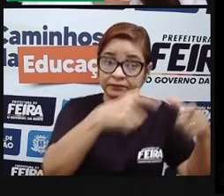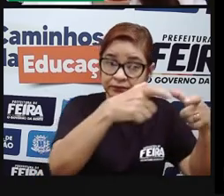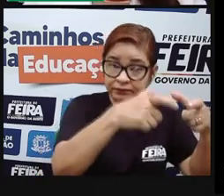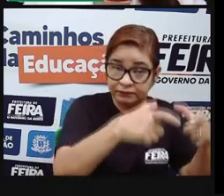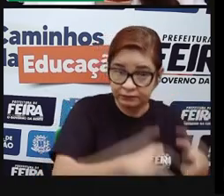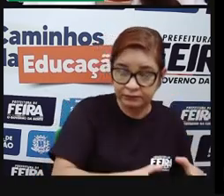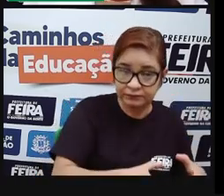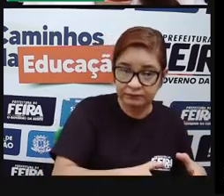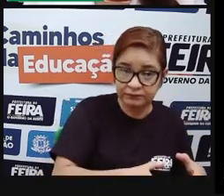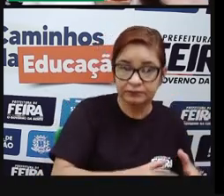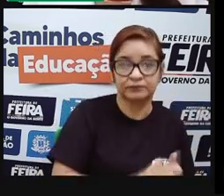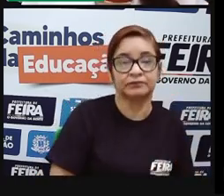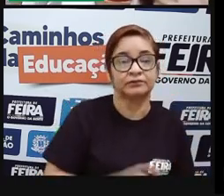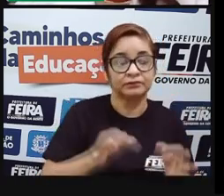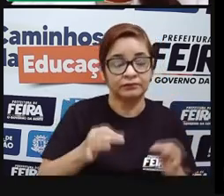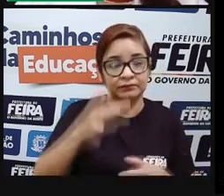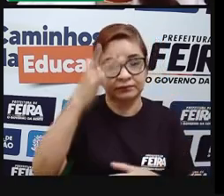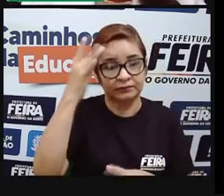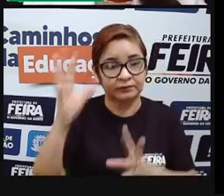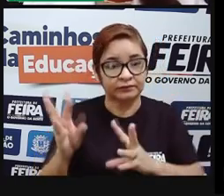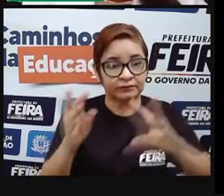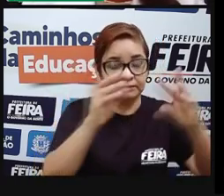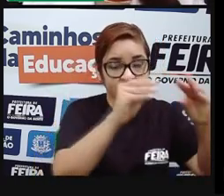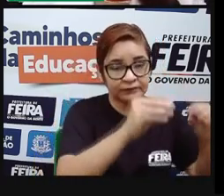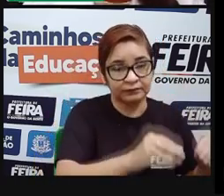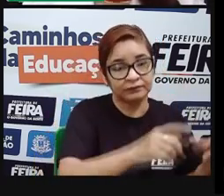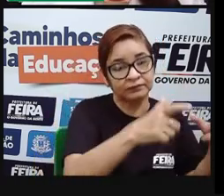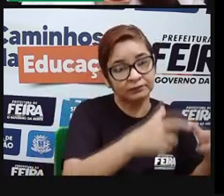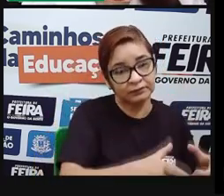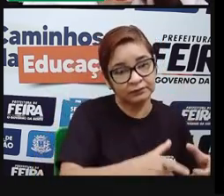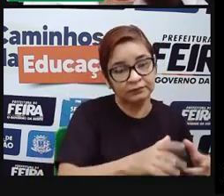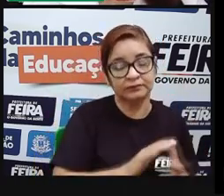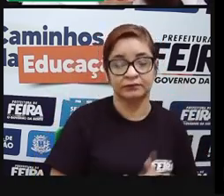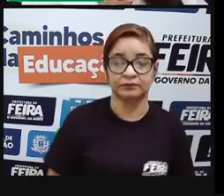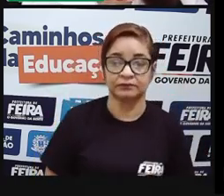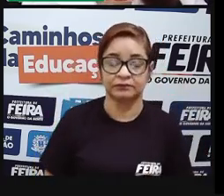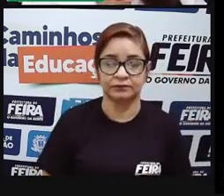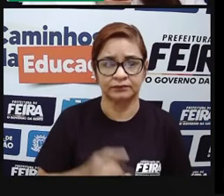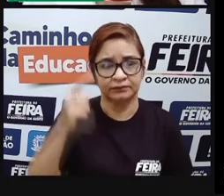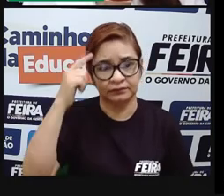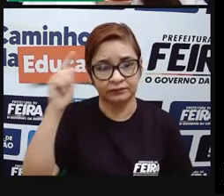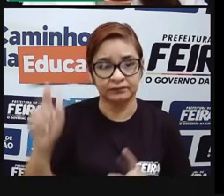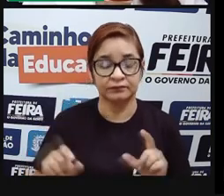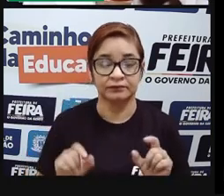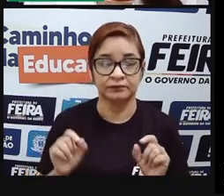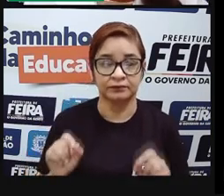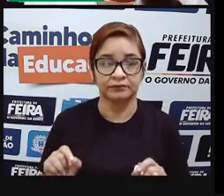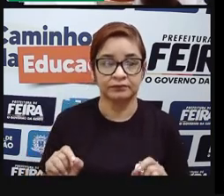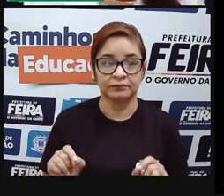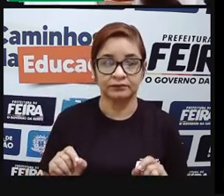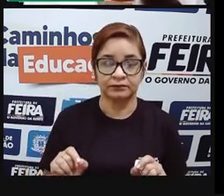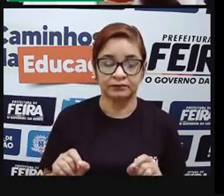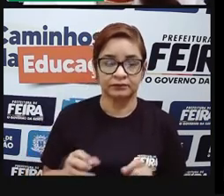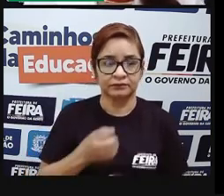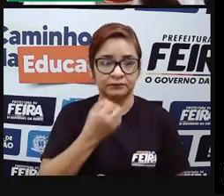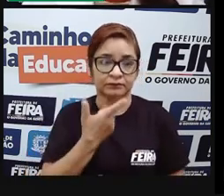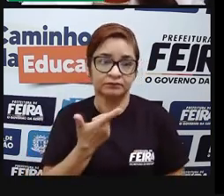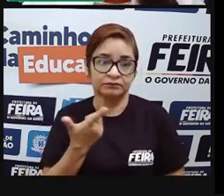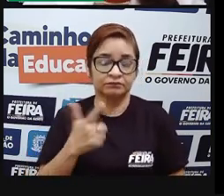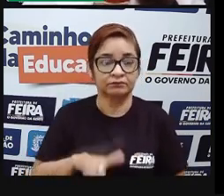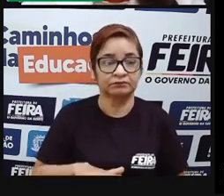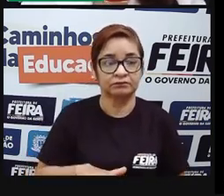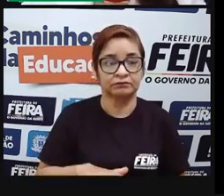na verdade eles tiveram a oportunidade de estar indo para outro local então você acha que foi positiva ou